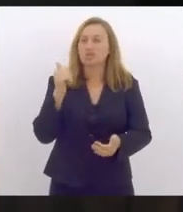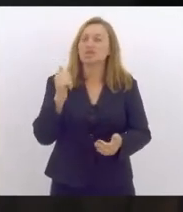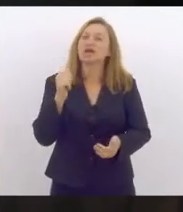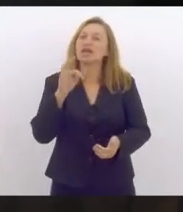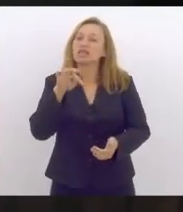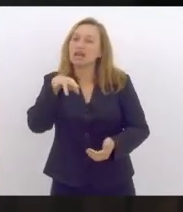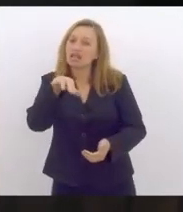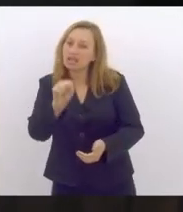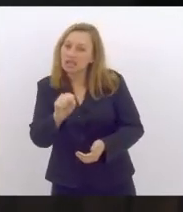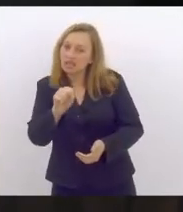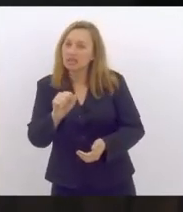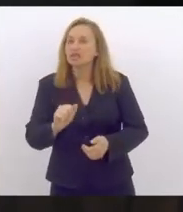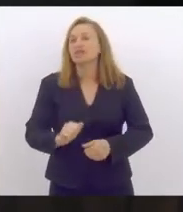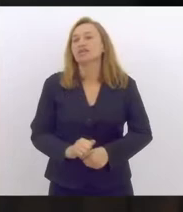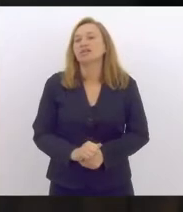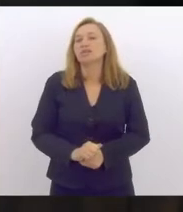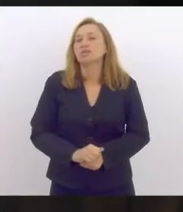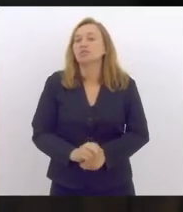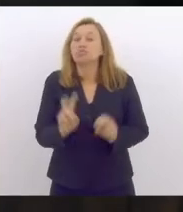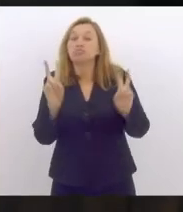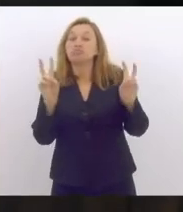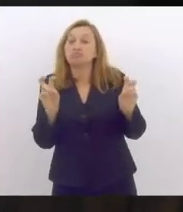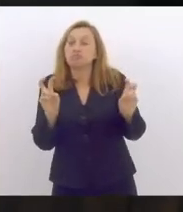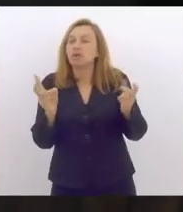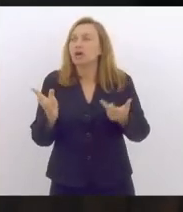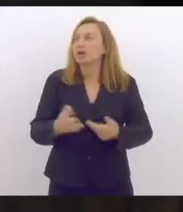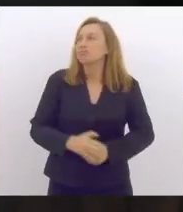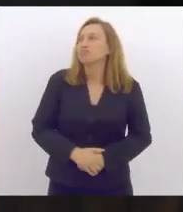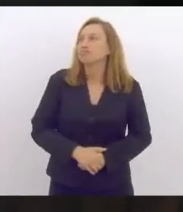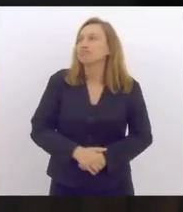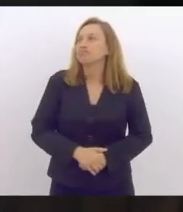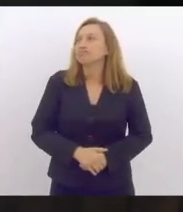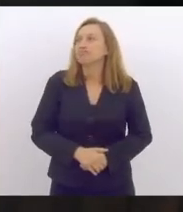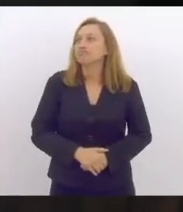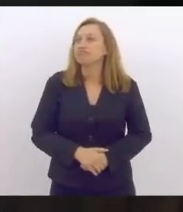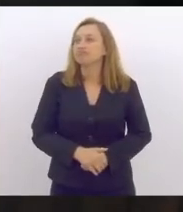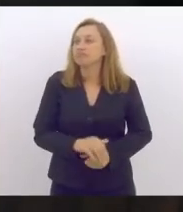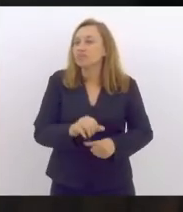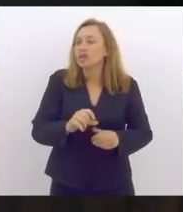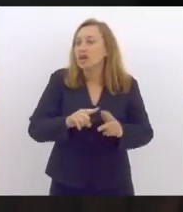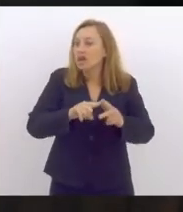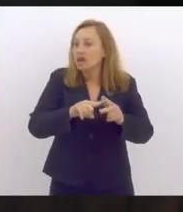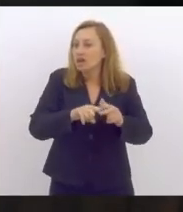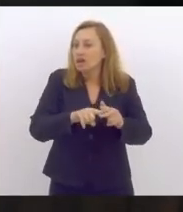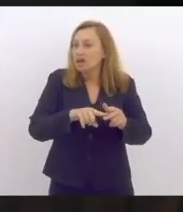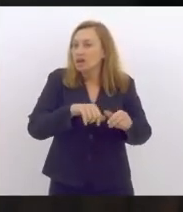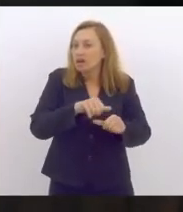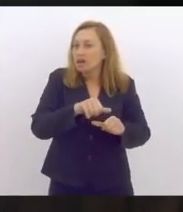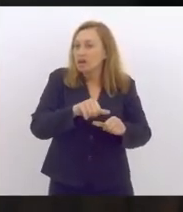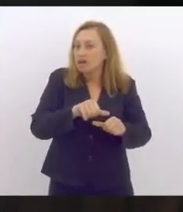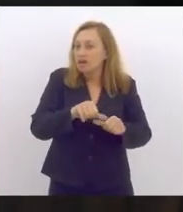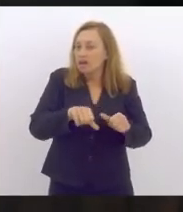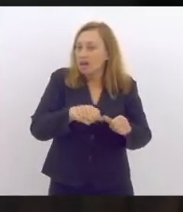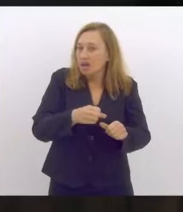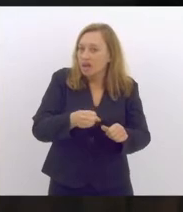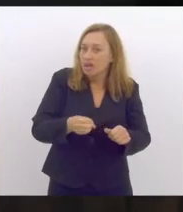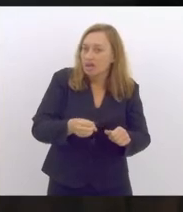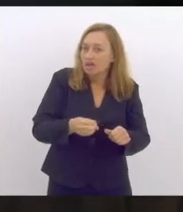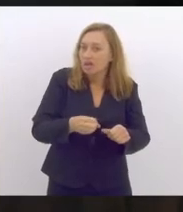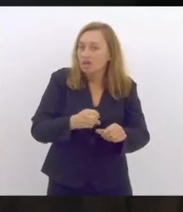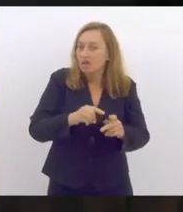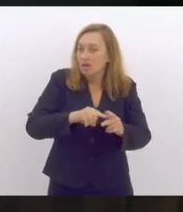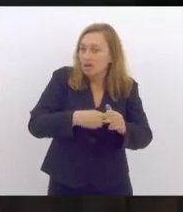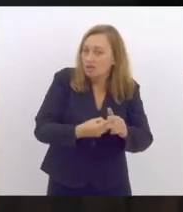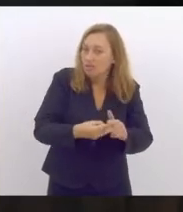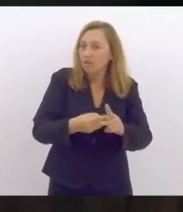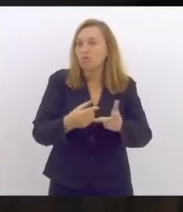do atletismo sobre a reforma do estádio Célio de Barros.